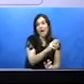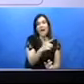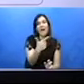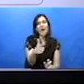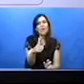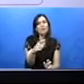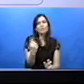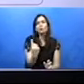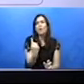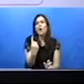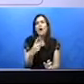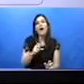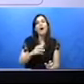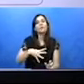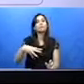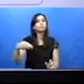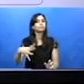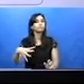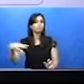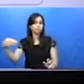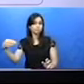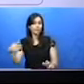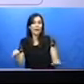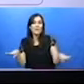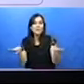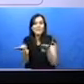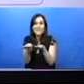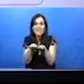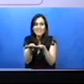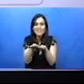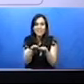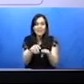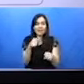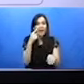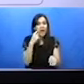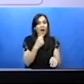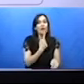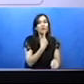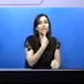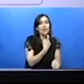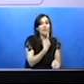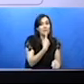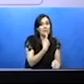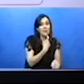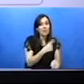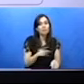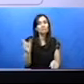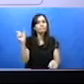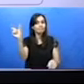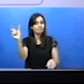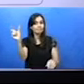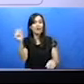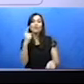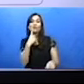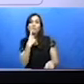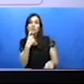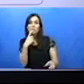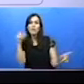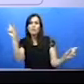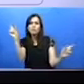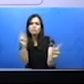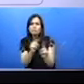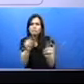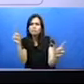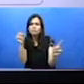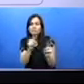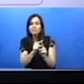nós vamos fazer o pareamento. Aqui está em vermelho e aqui também o nosso registro vai ser